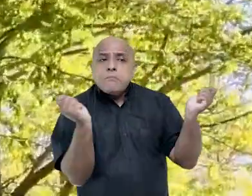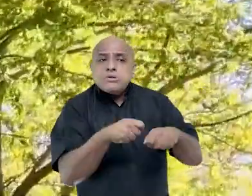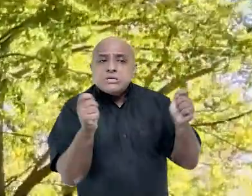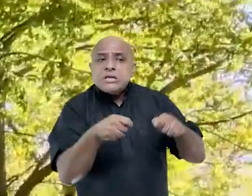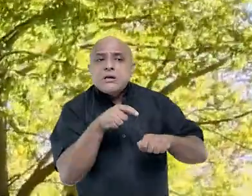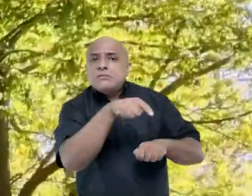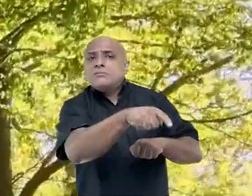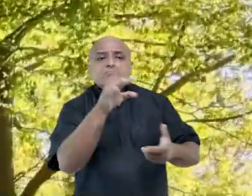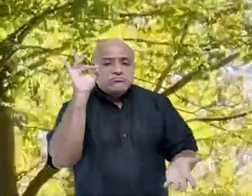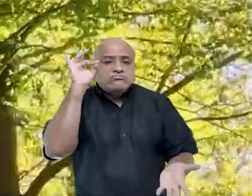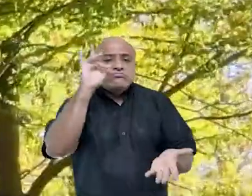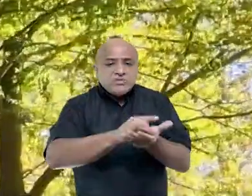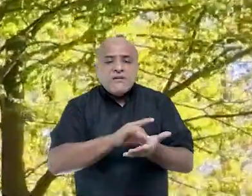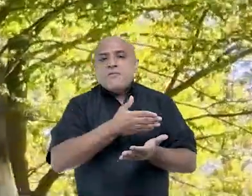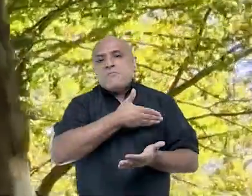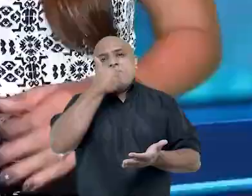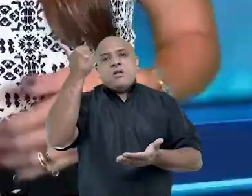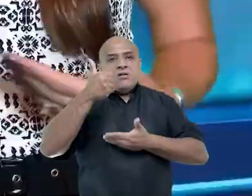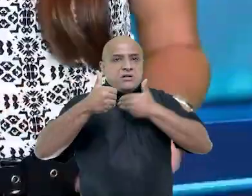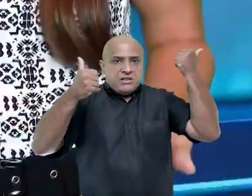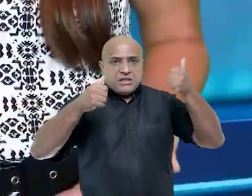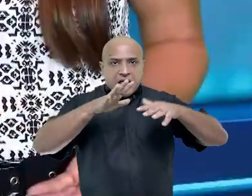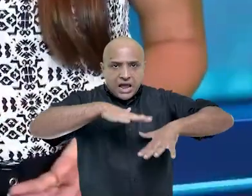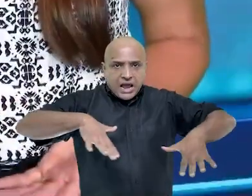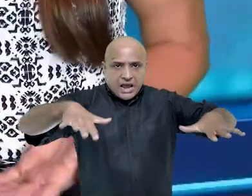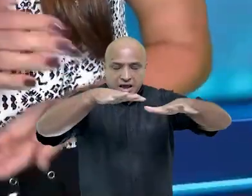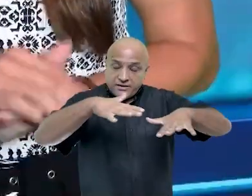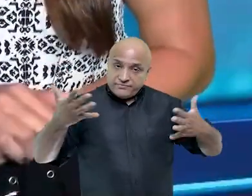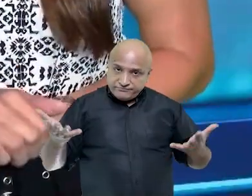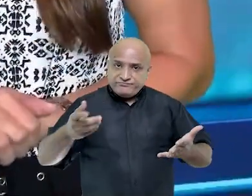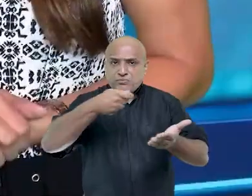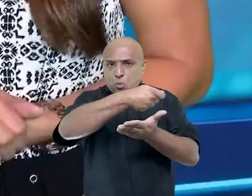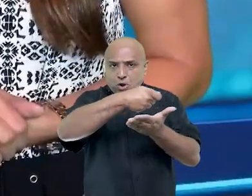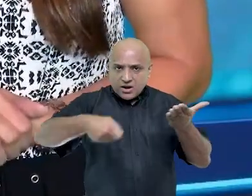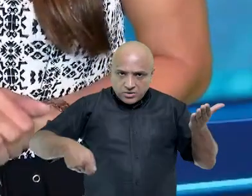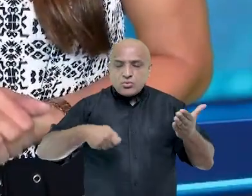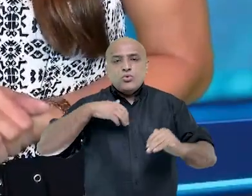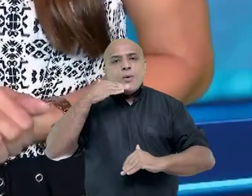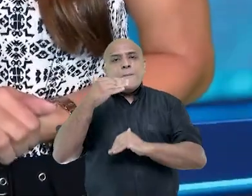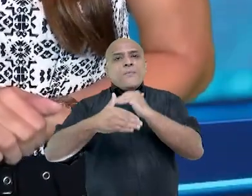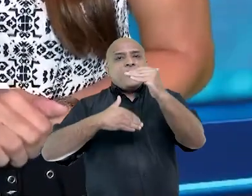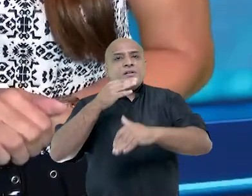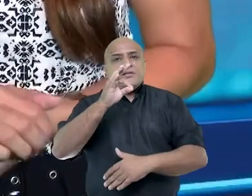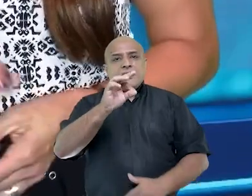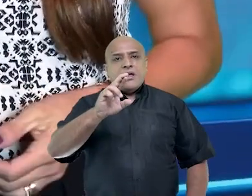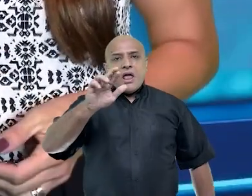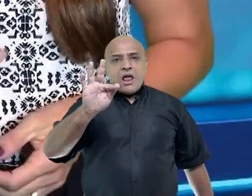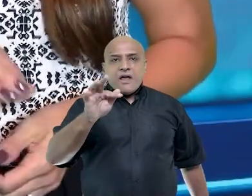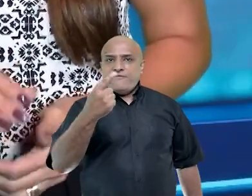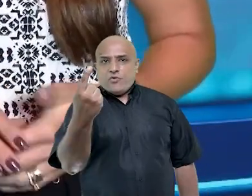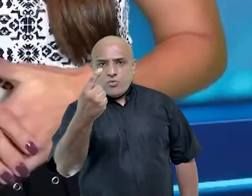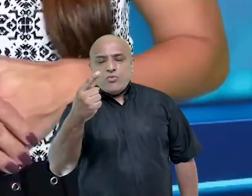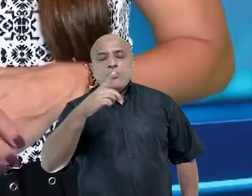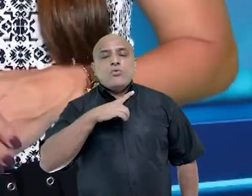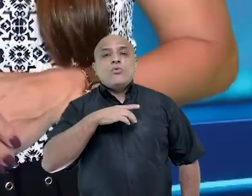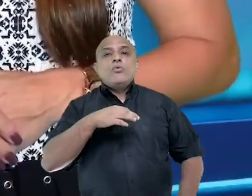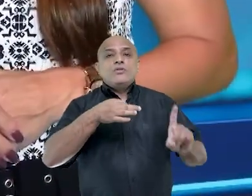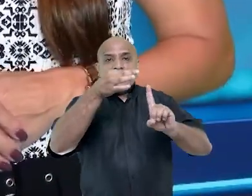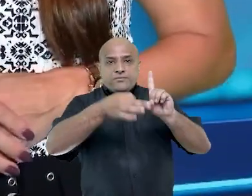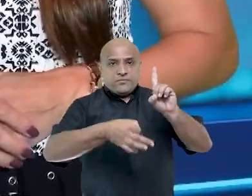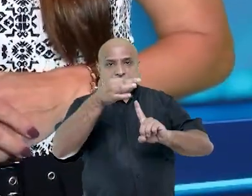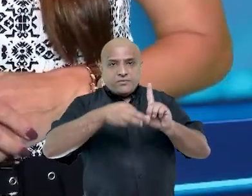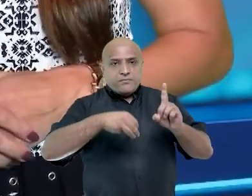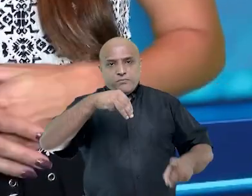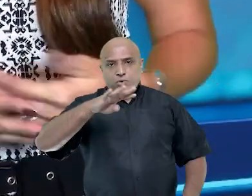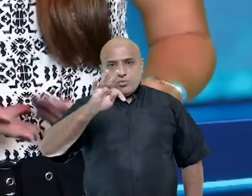a efetiva recuperação da área. Diante disso, o relator do processo no TRF1, desembargador federal